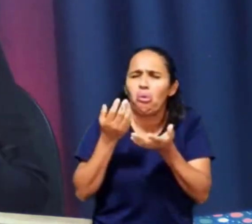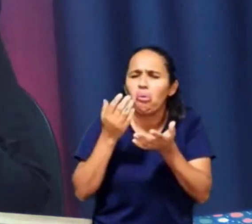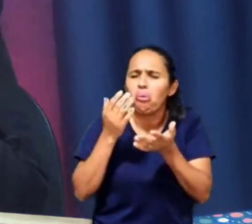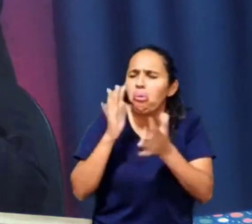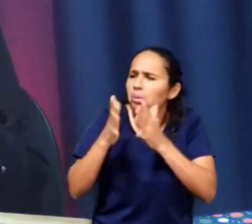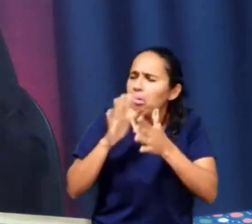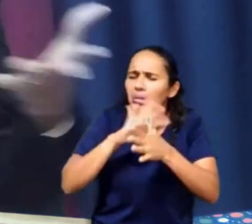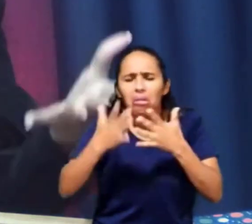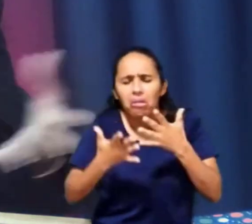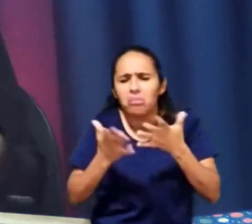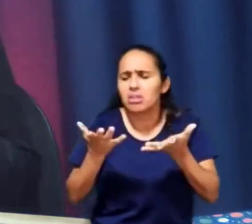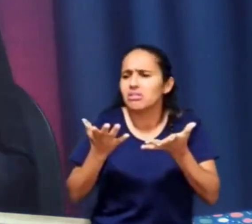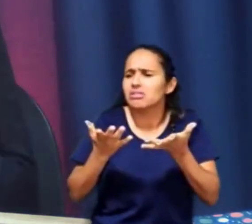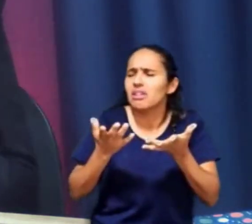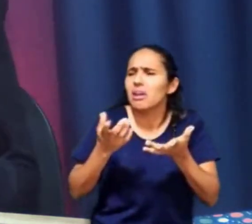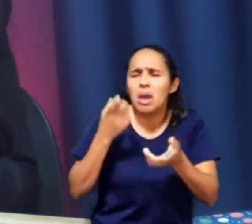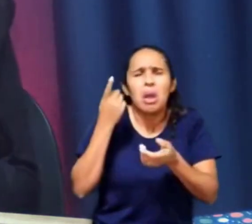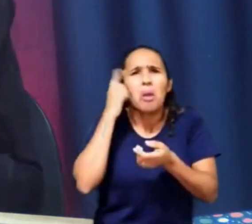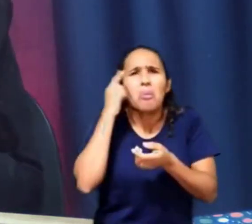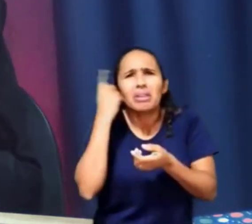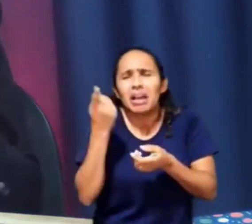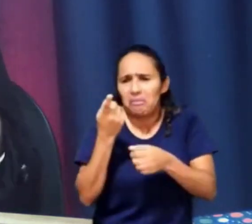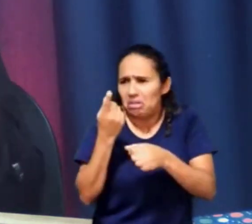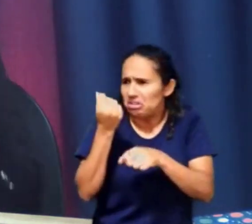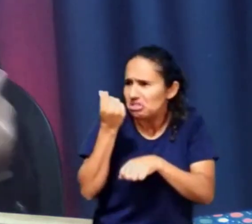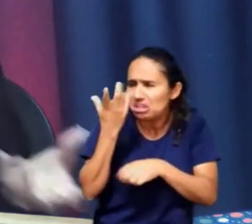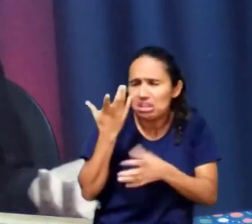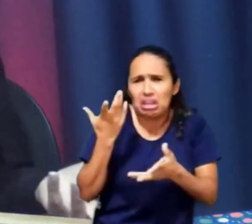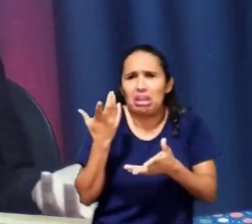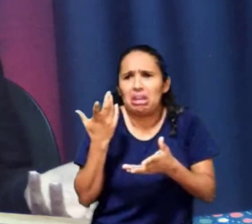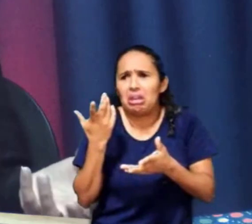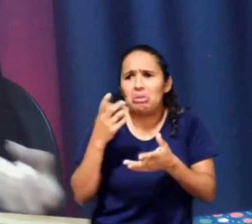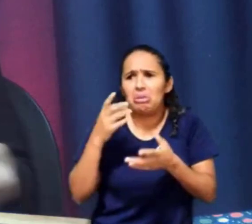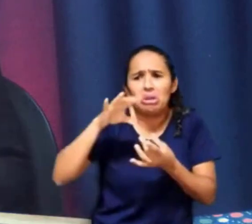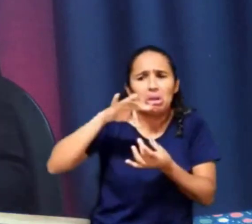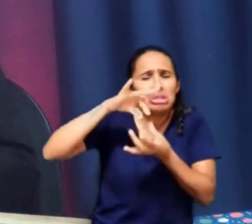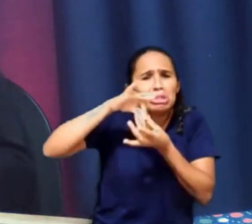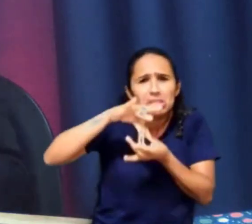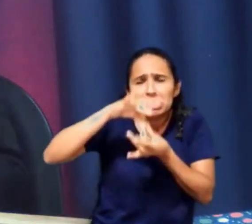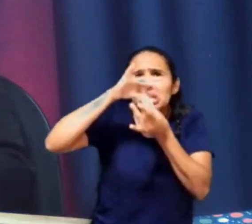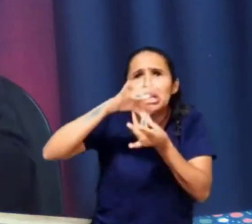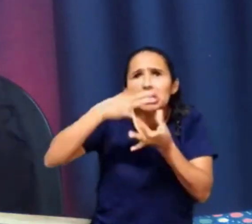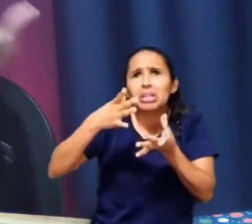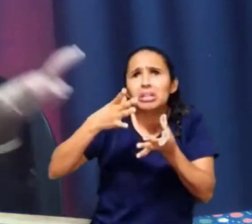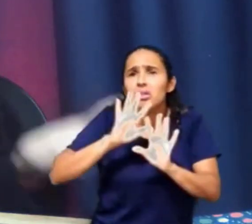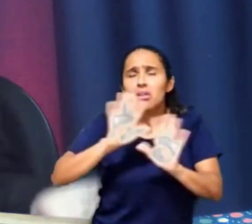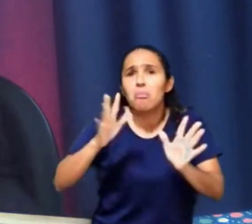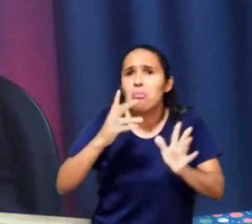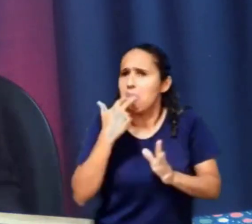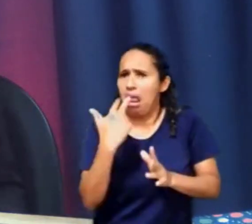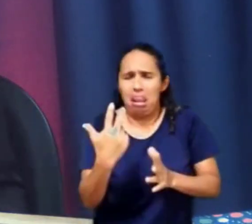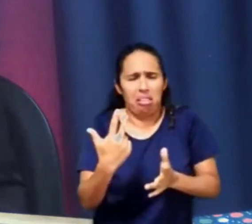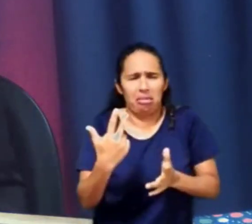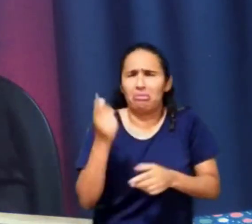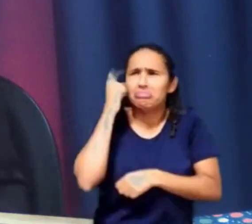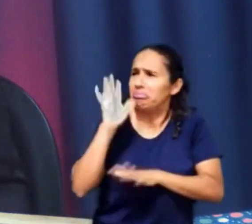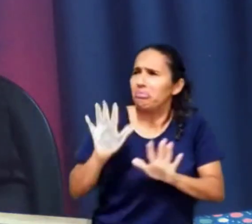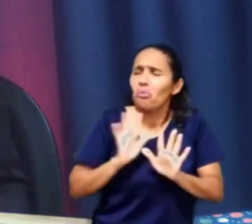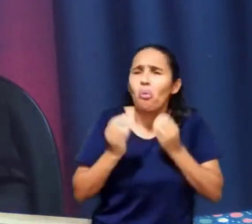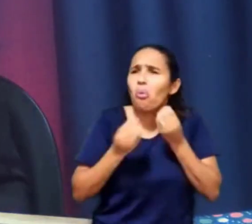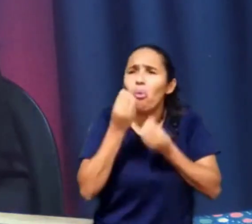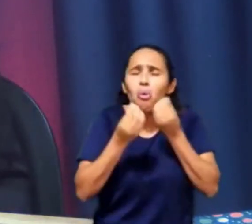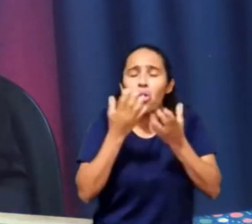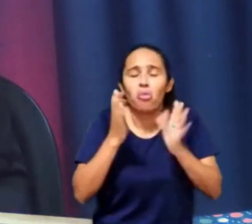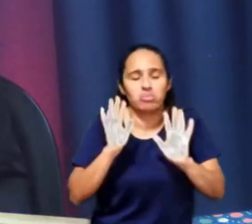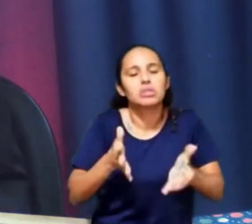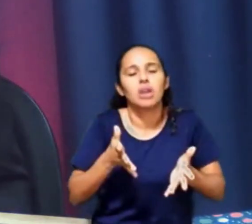dinheiro, né? Tudo, menos que fosse uma língua, né? Eu sabia, eu já tinha visto, a gente, como você falou, a